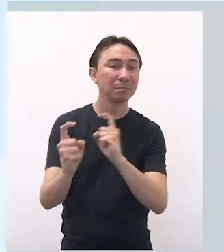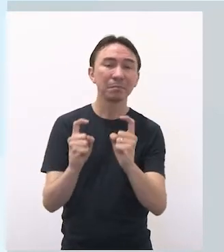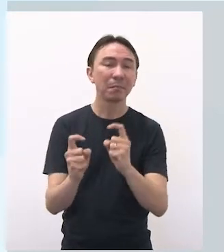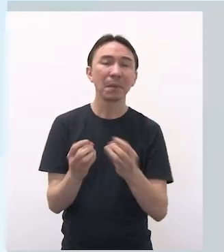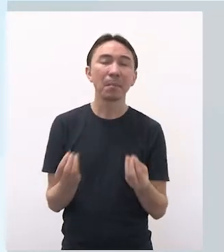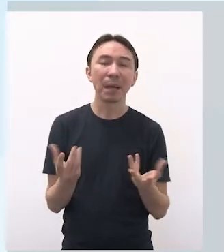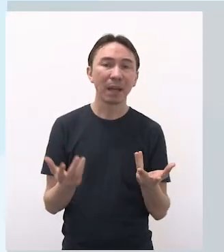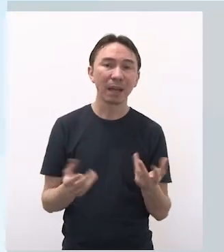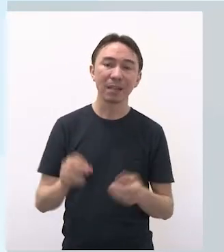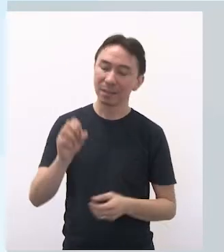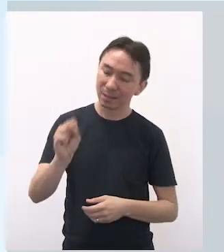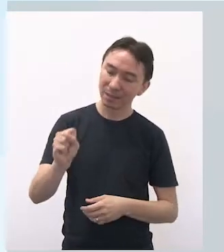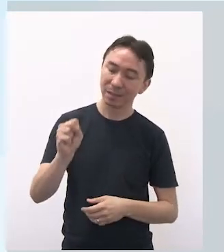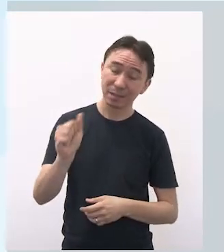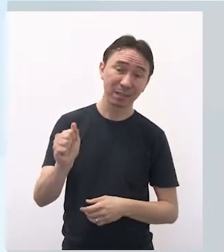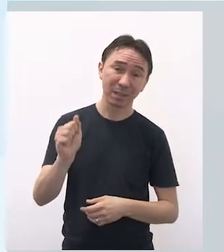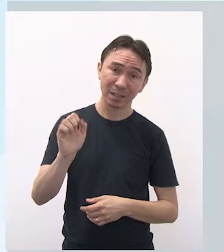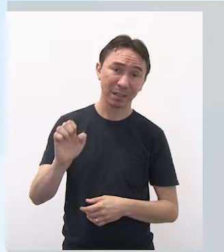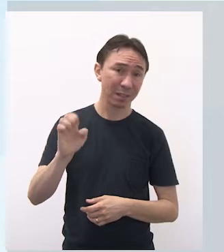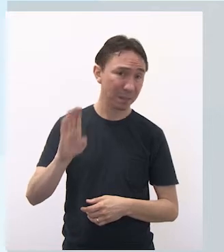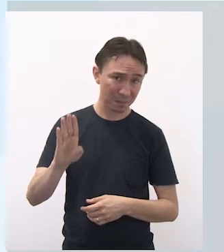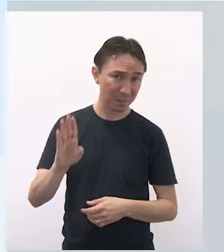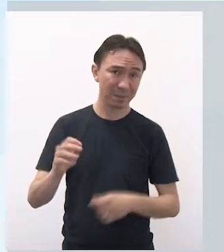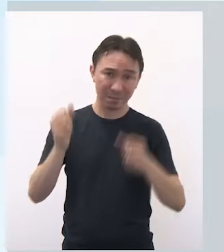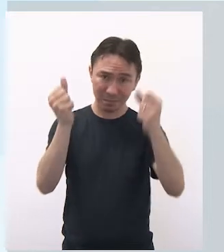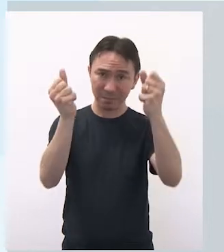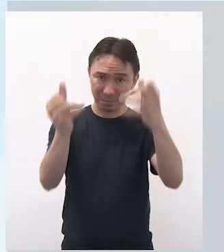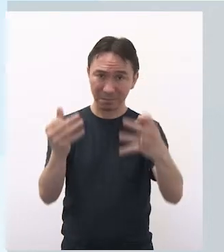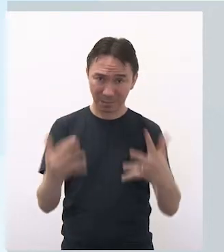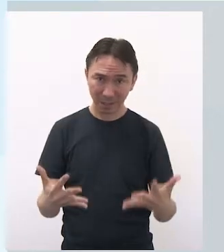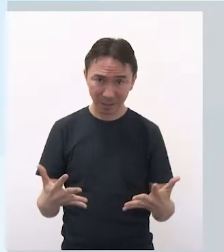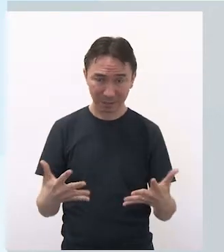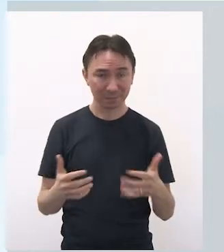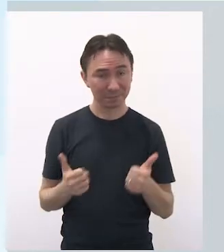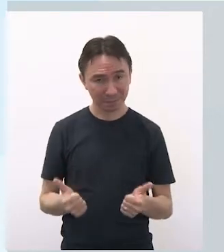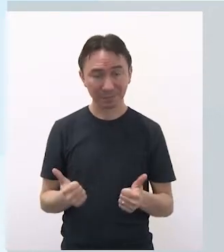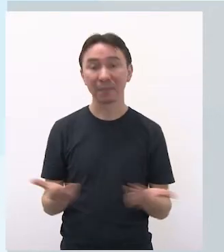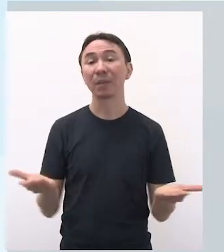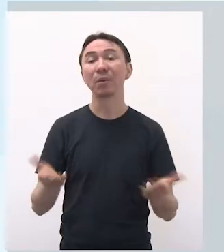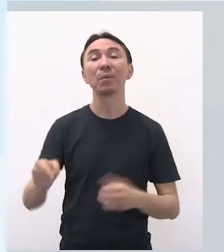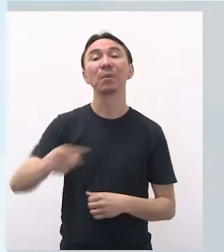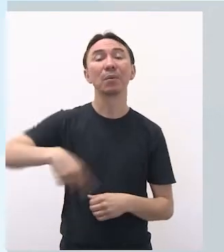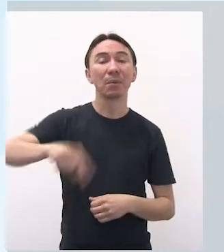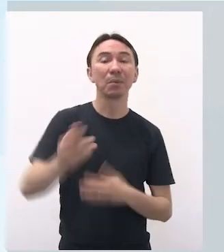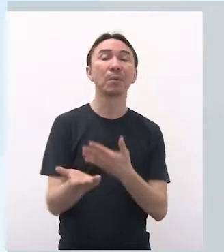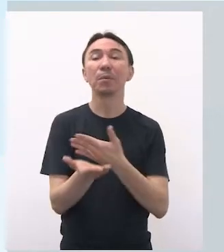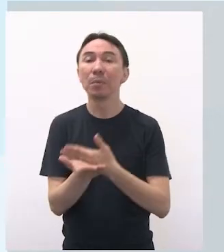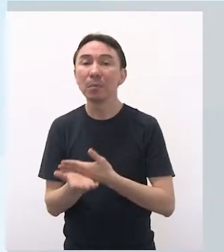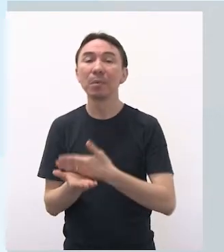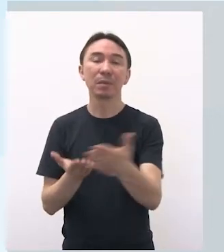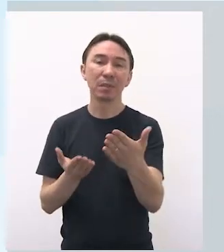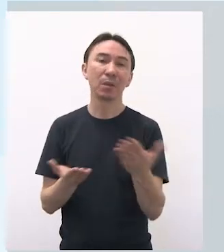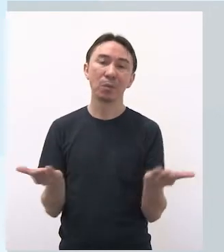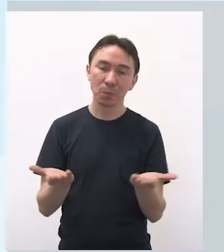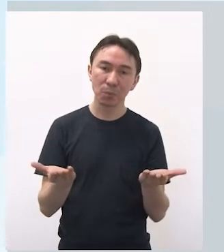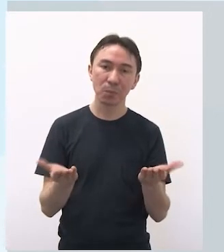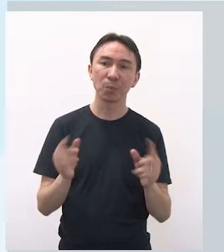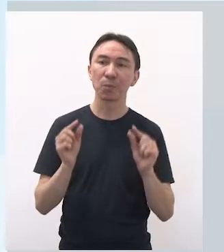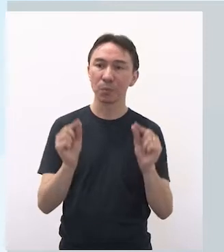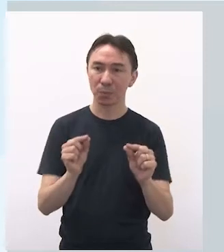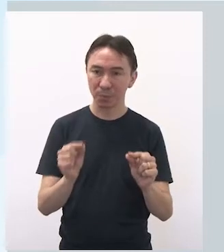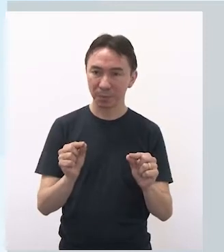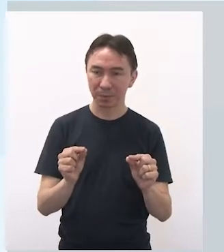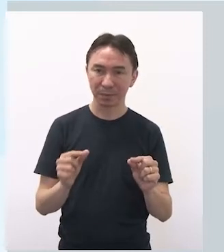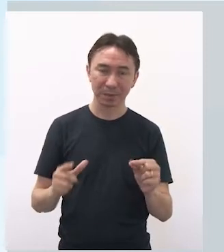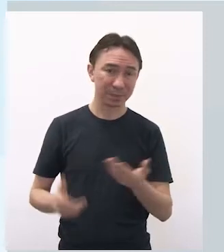sobre o SAEB. Então, vamos começar o nosso diálogo de hoje falando sobre